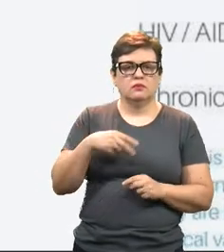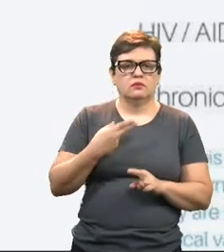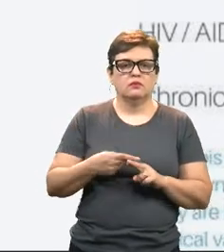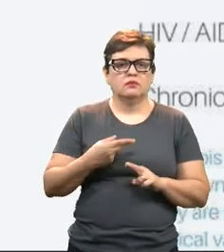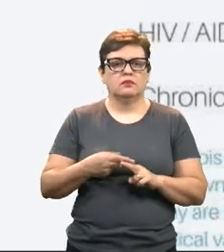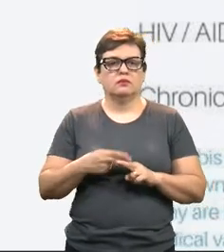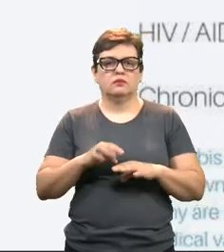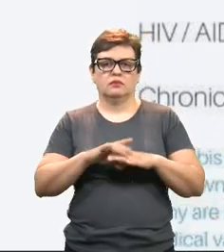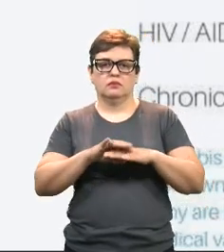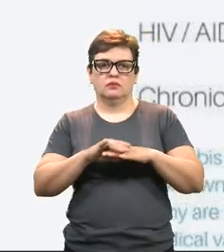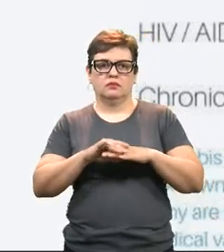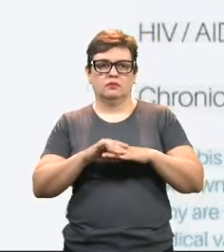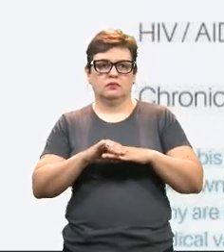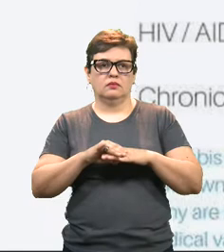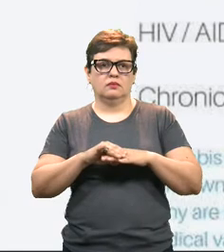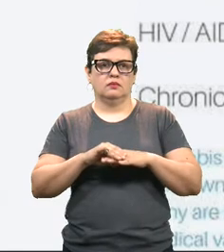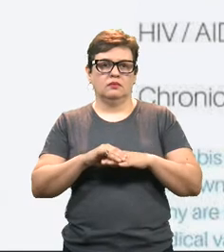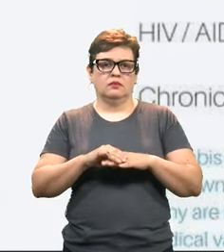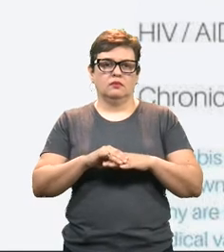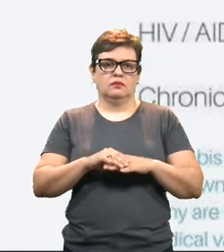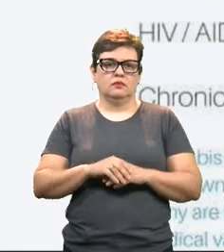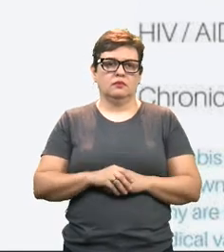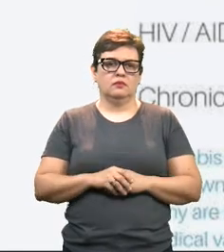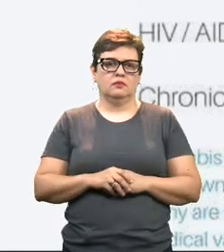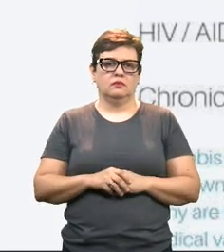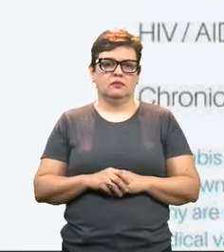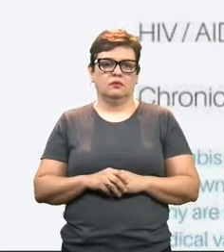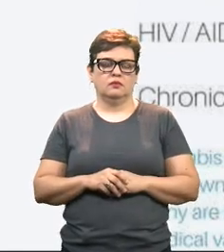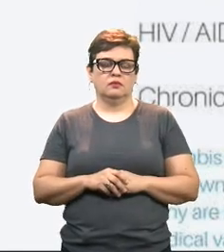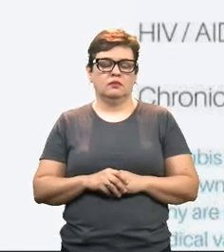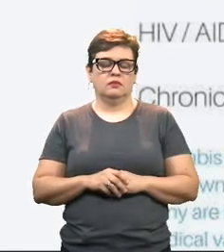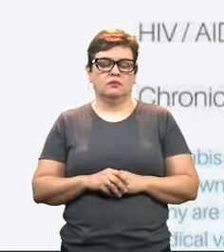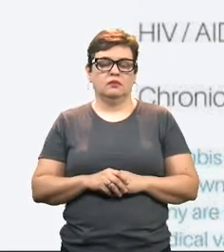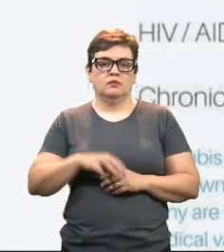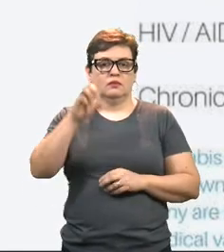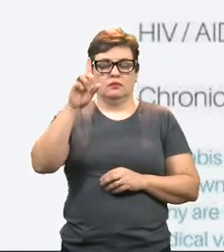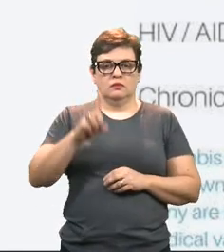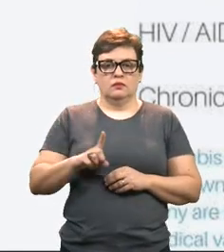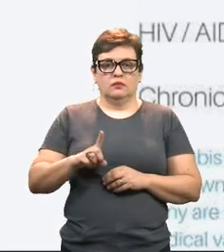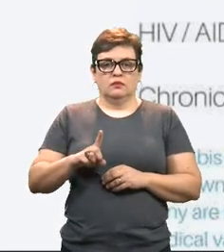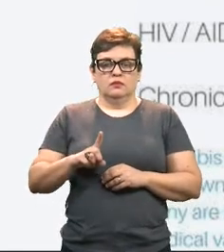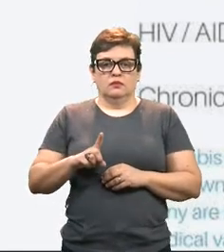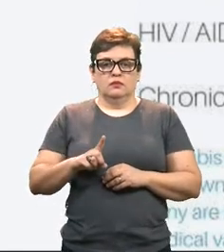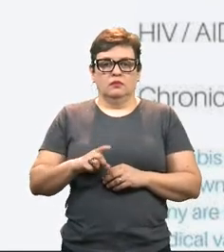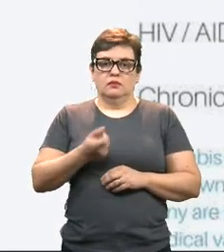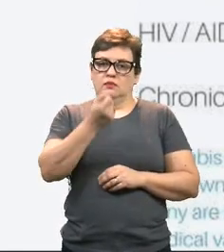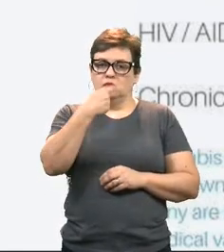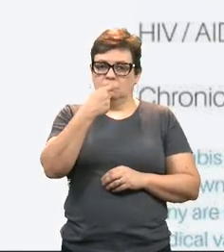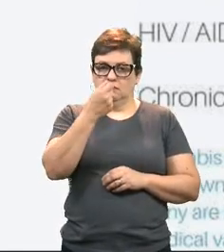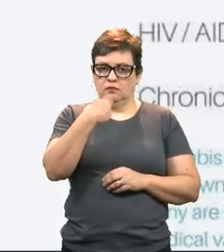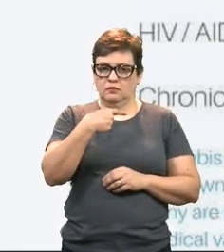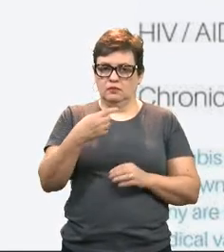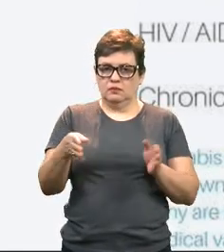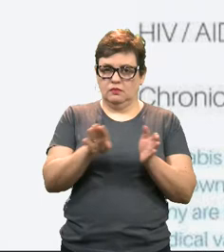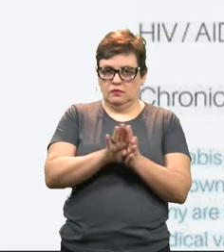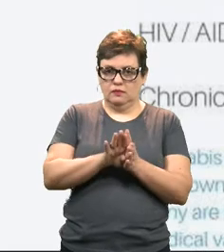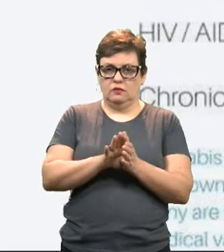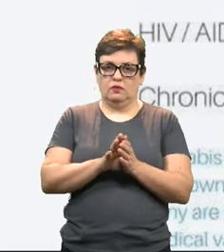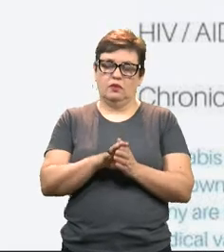doenças como monoterapia. Ele é um fármaco, né, um fitofármaco de uma